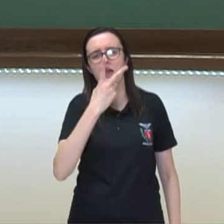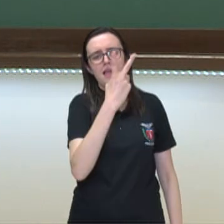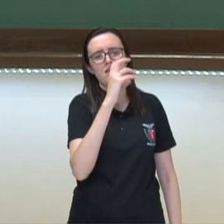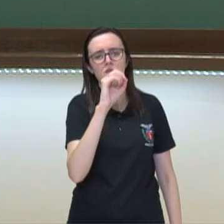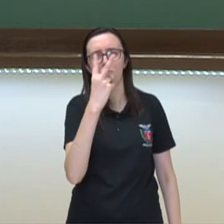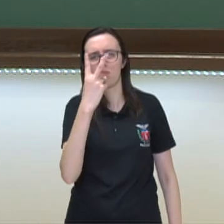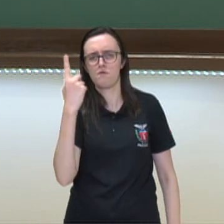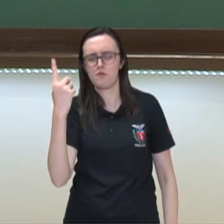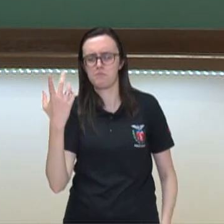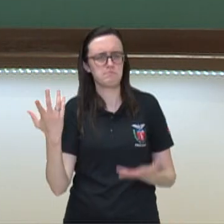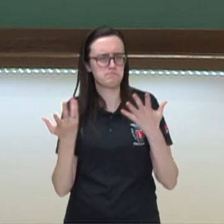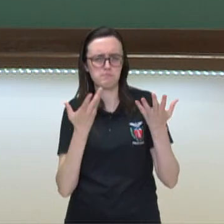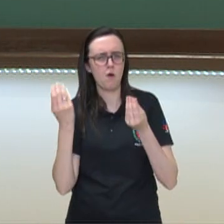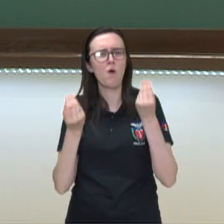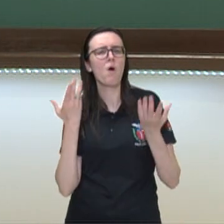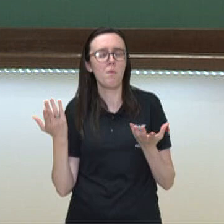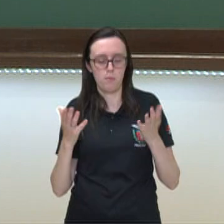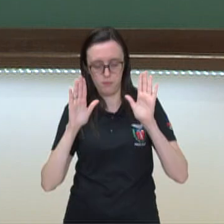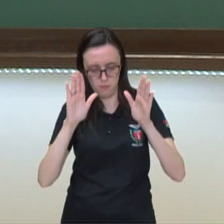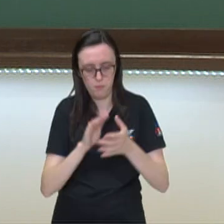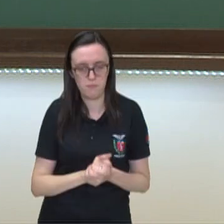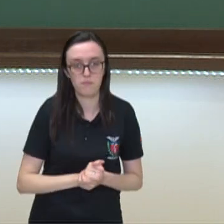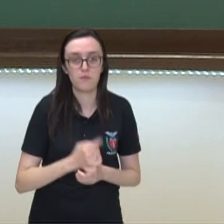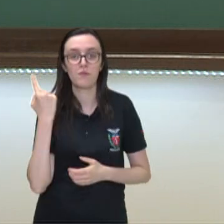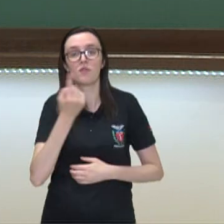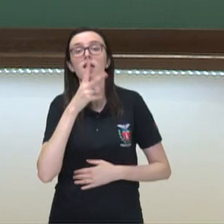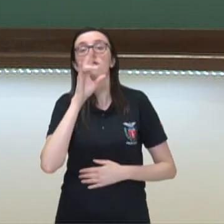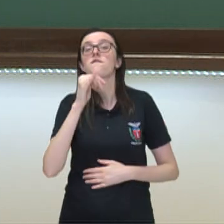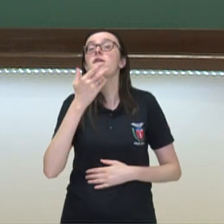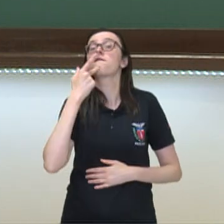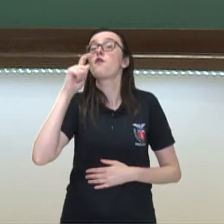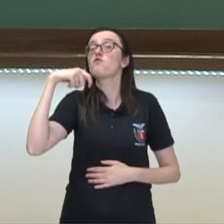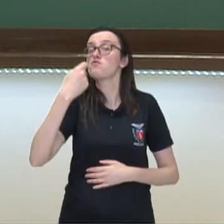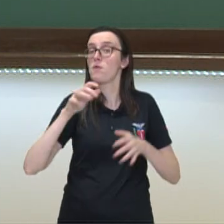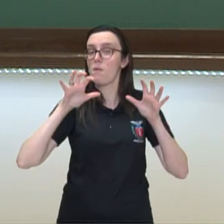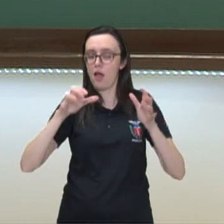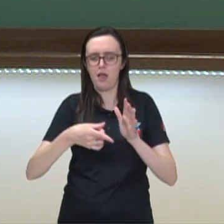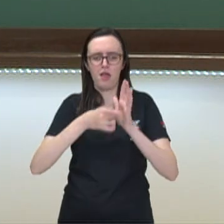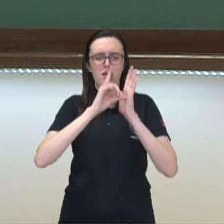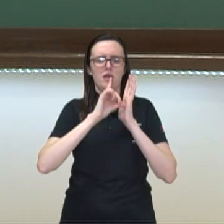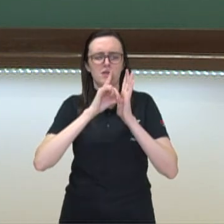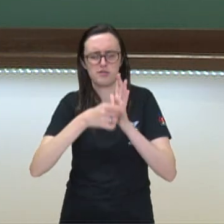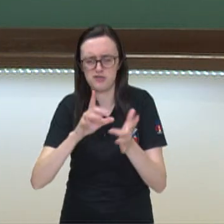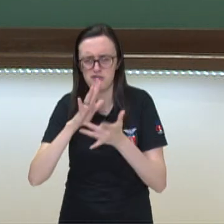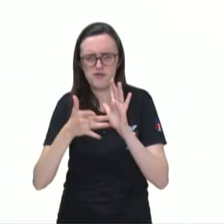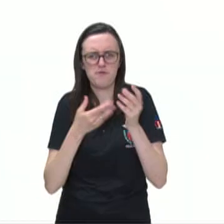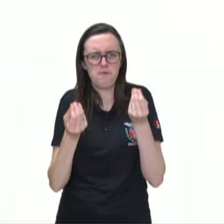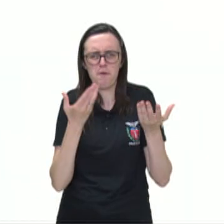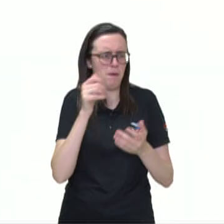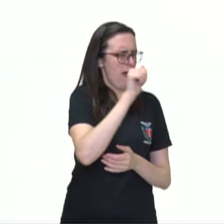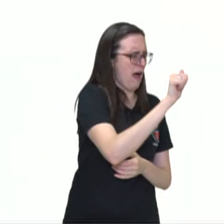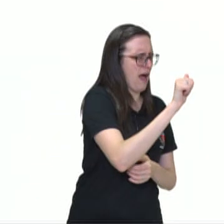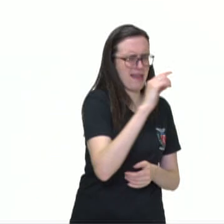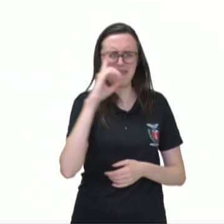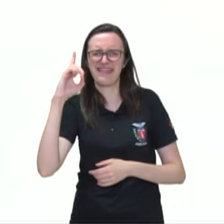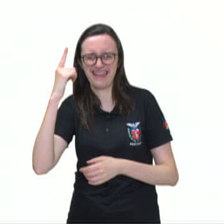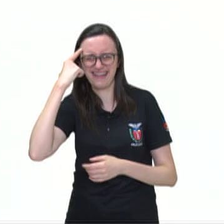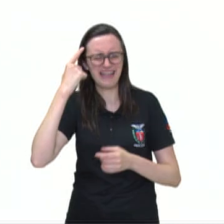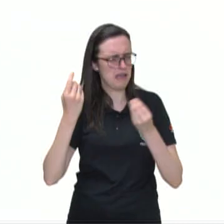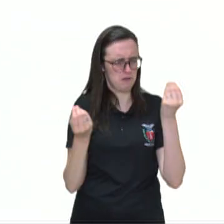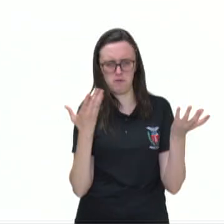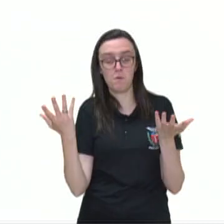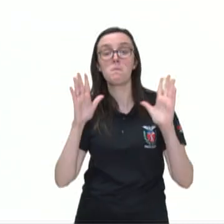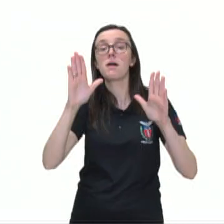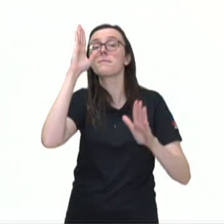depois de Cristo. O que é isso? Bom, logo nós vamos falar dessa questão aí de antes e depois de Cristo. Mas, e o calendário adotado